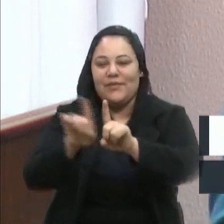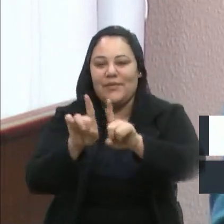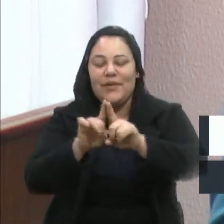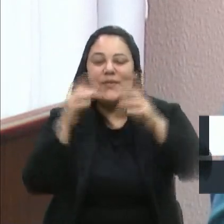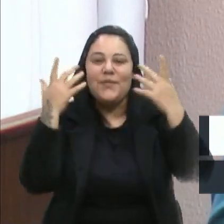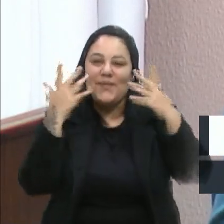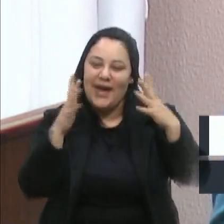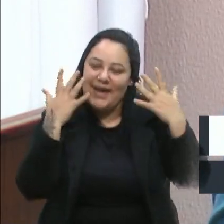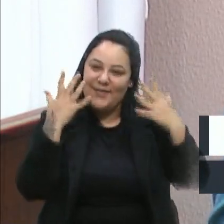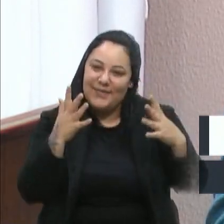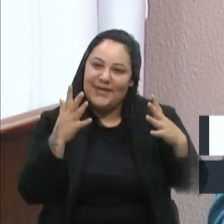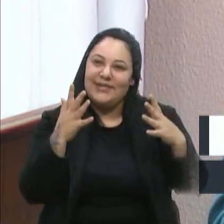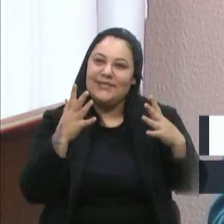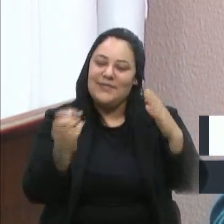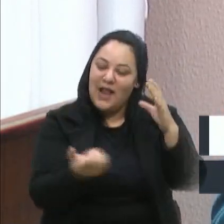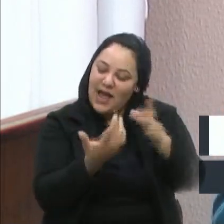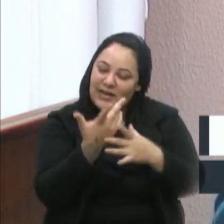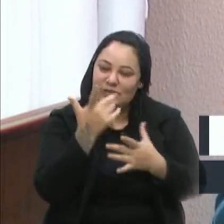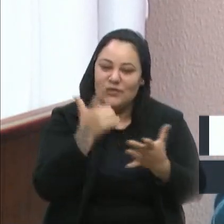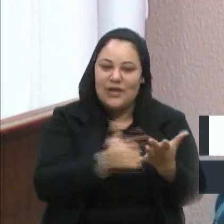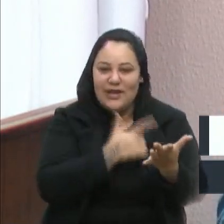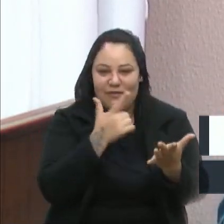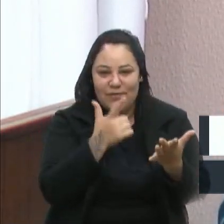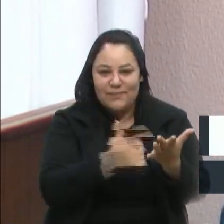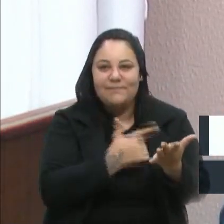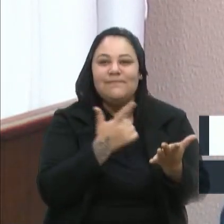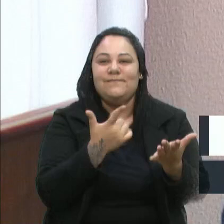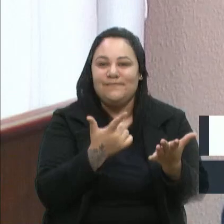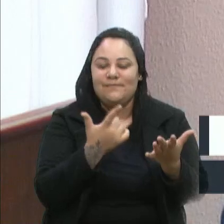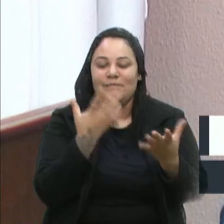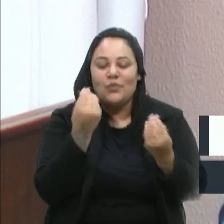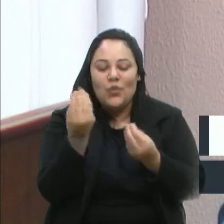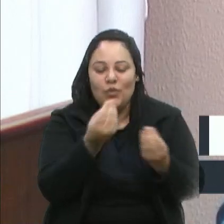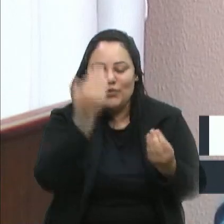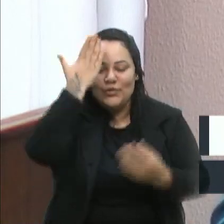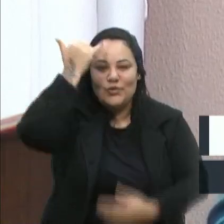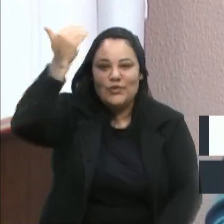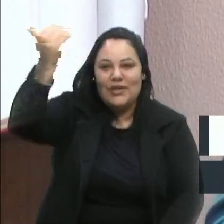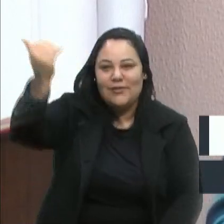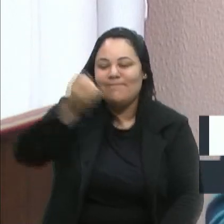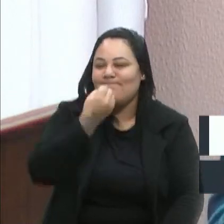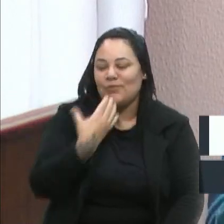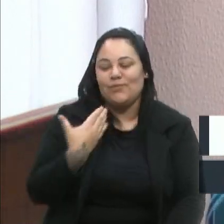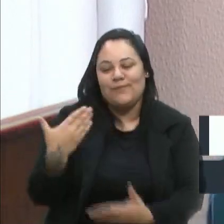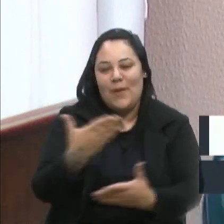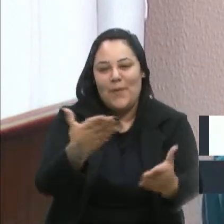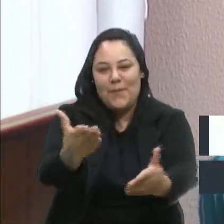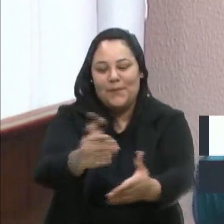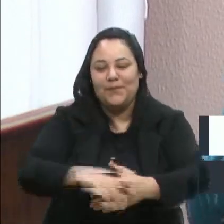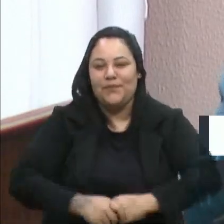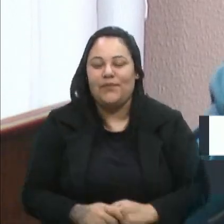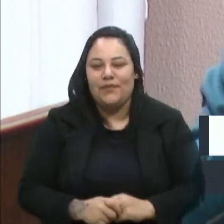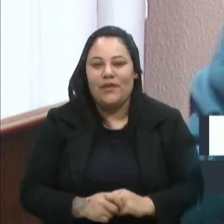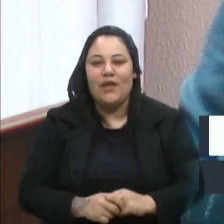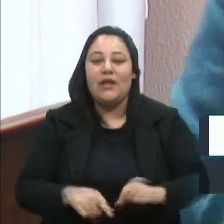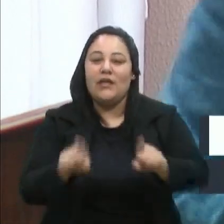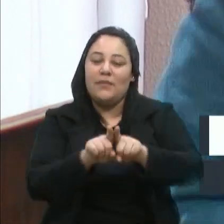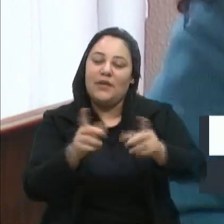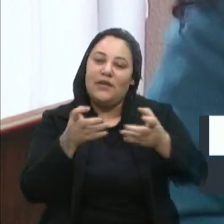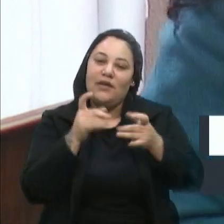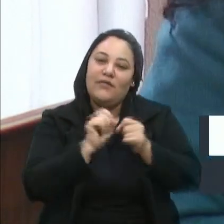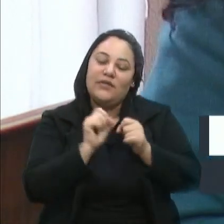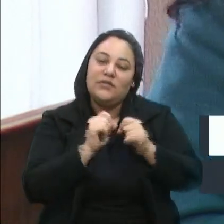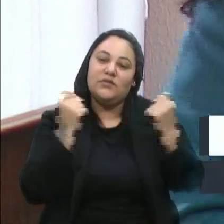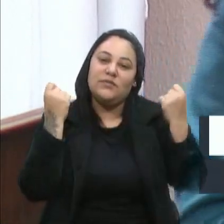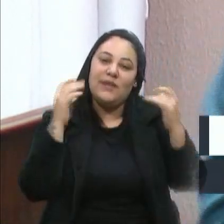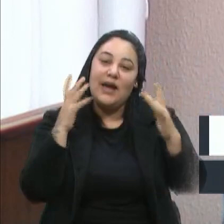pelo lançamento do Amor é uma Aurora, muito sucesso, tudo de bom nesse caminho. E eu queria também fazer um voto de